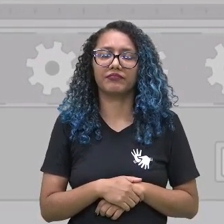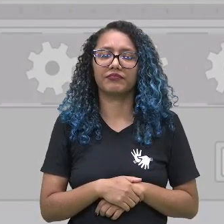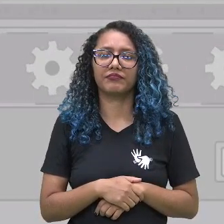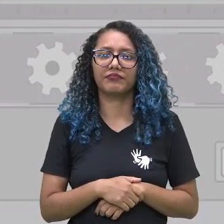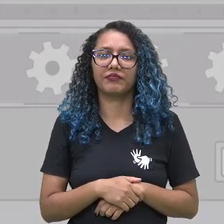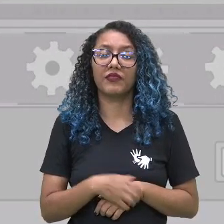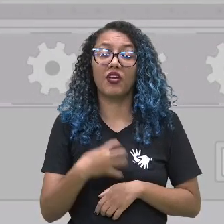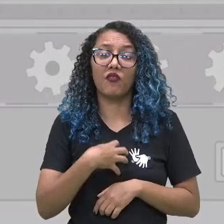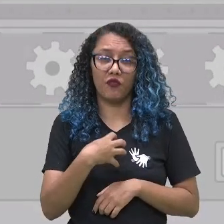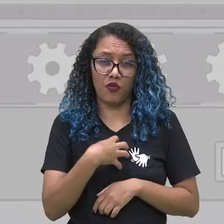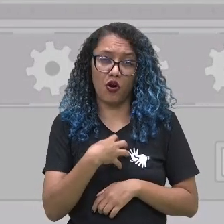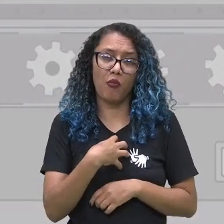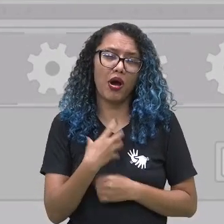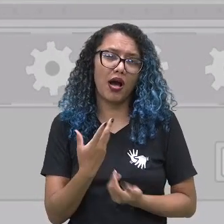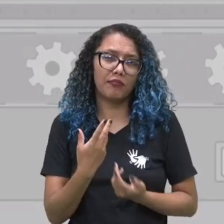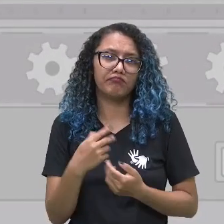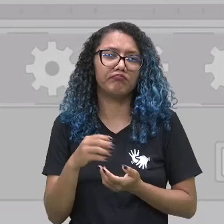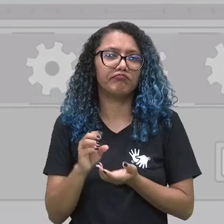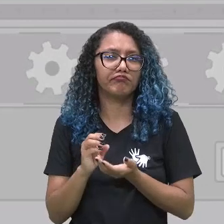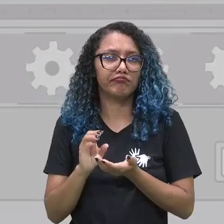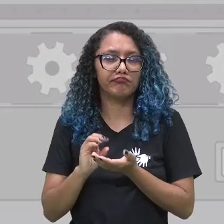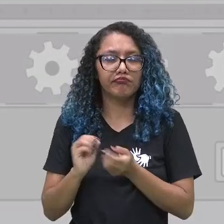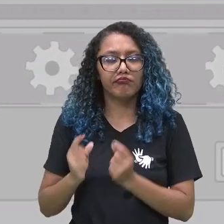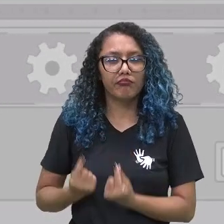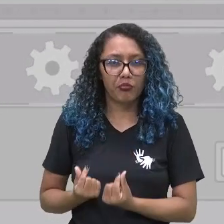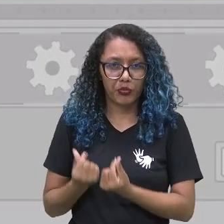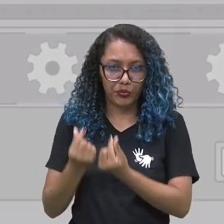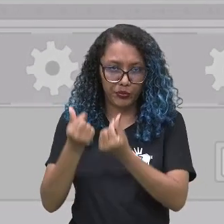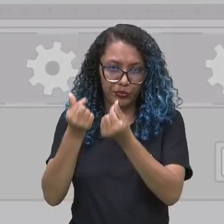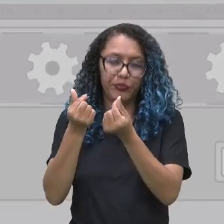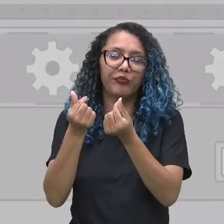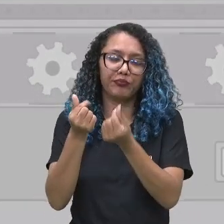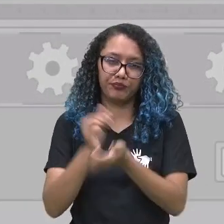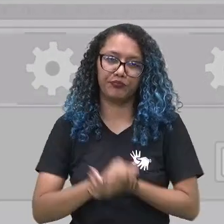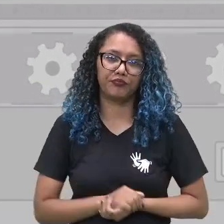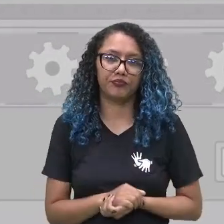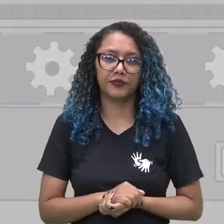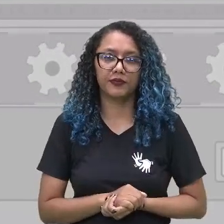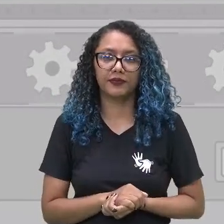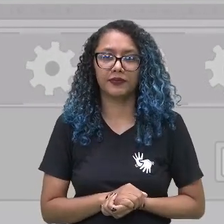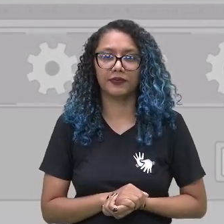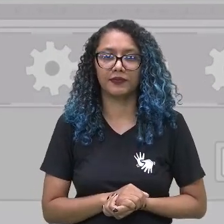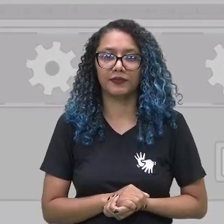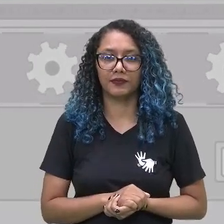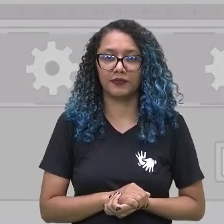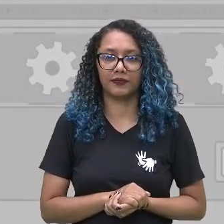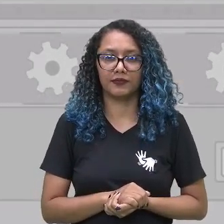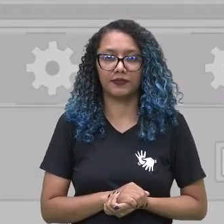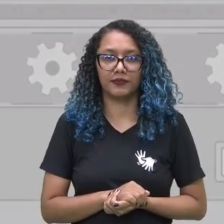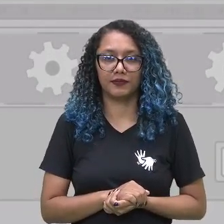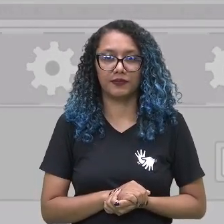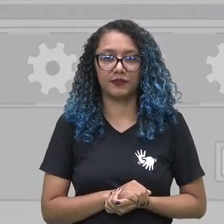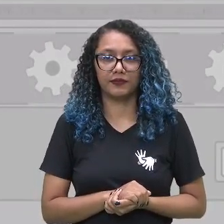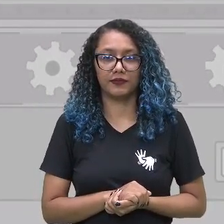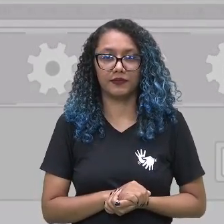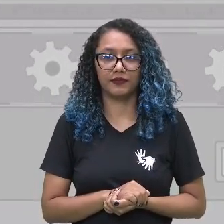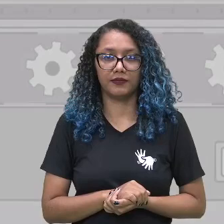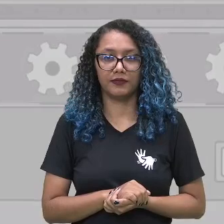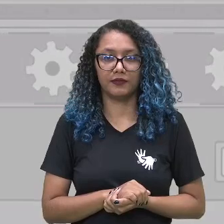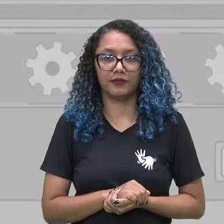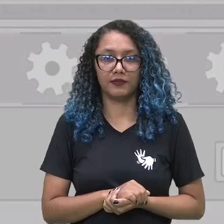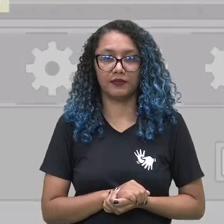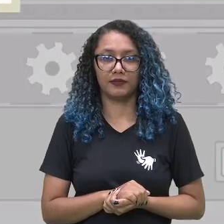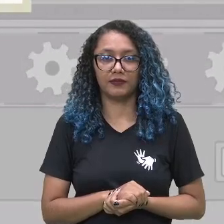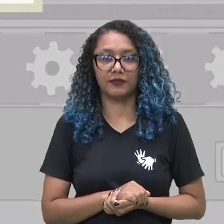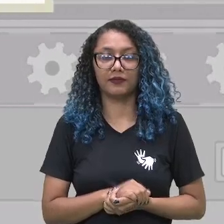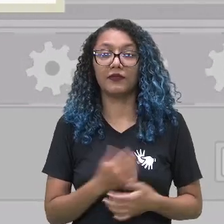ganhar, né, você acumular mais lucro. Muito bem, e aí eles trazem, os dois teóricos